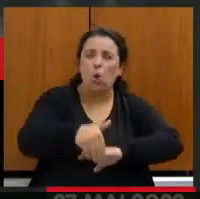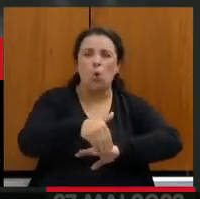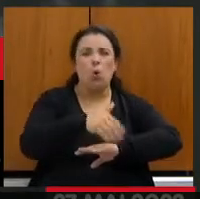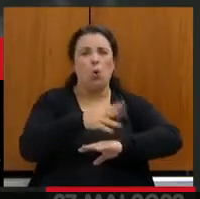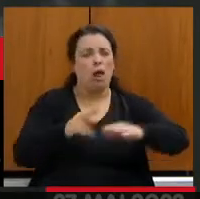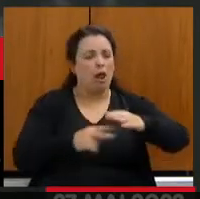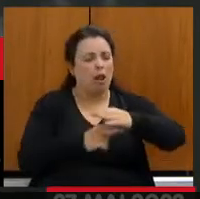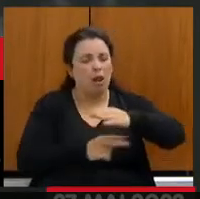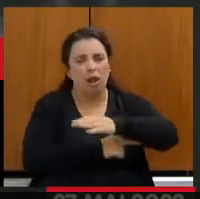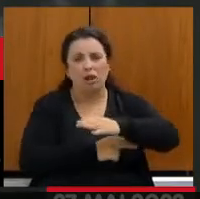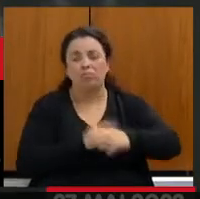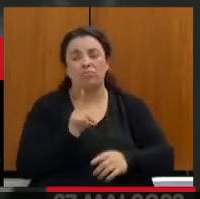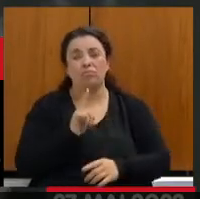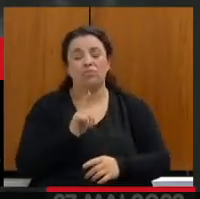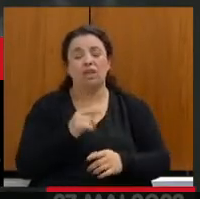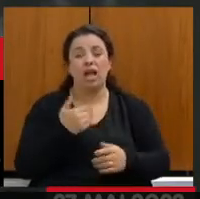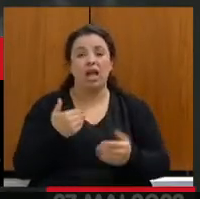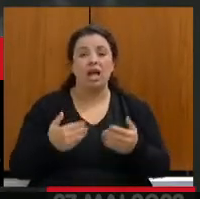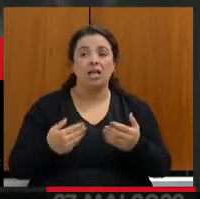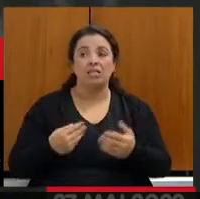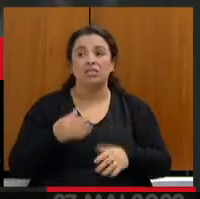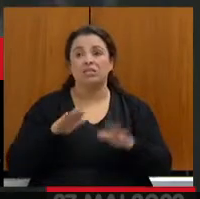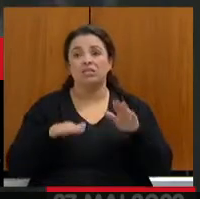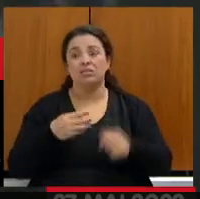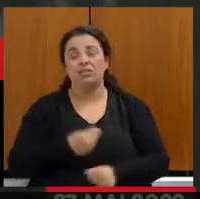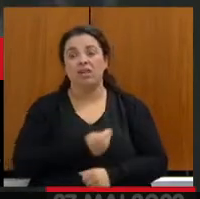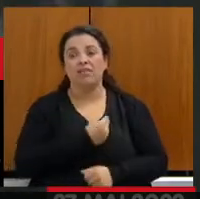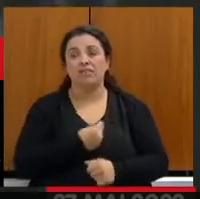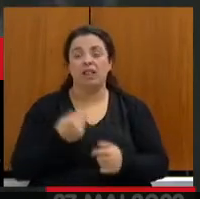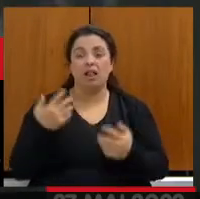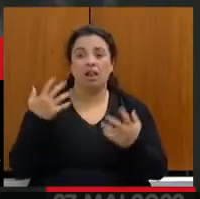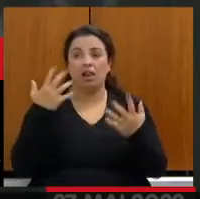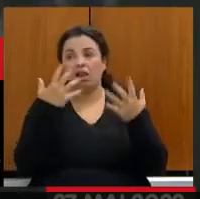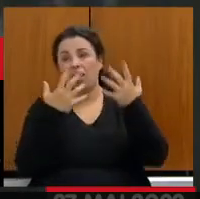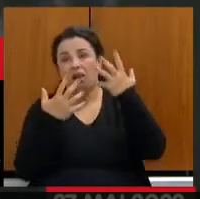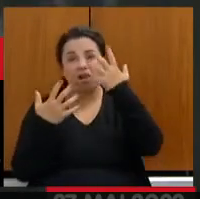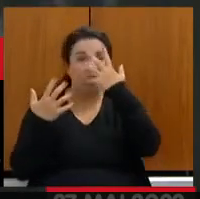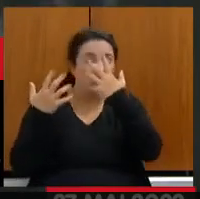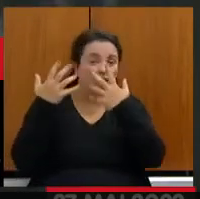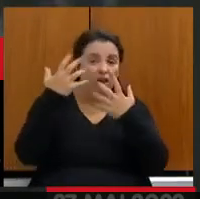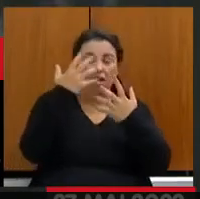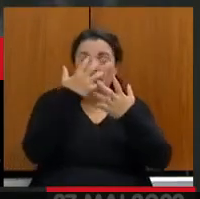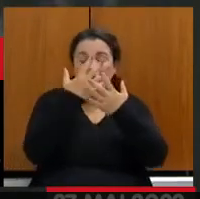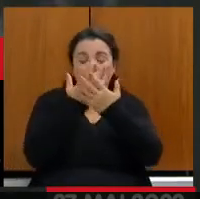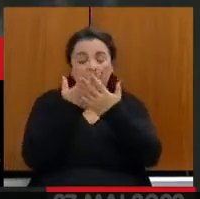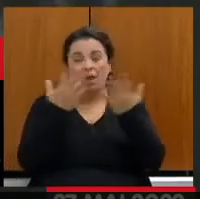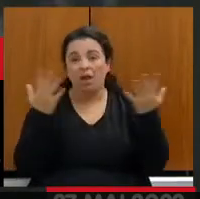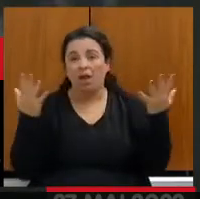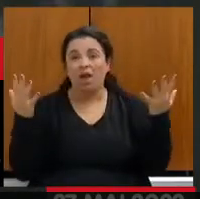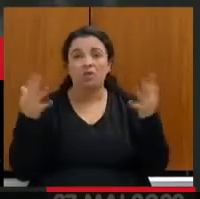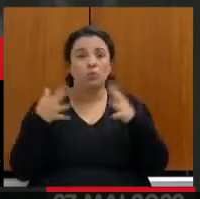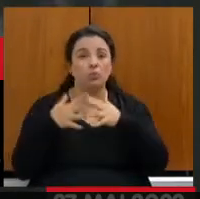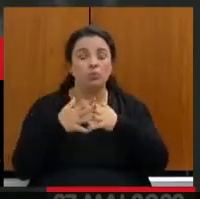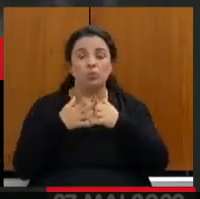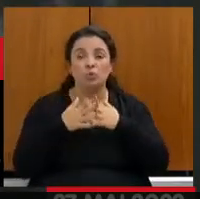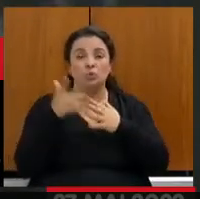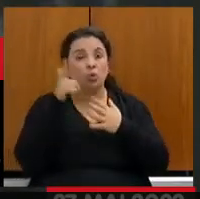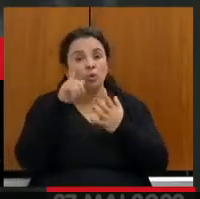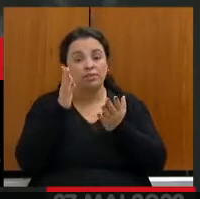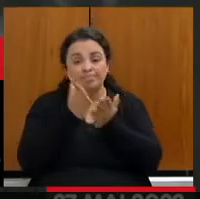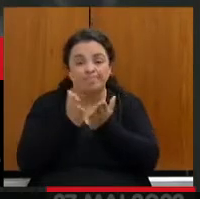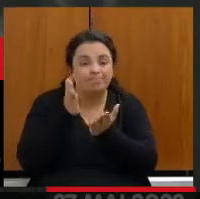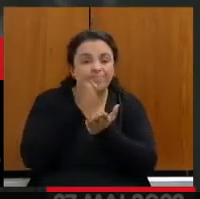perde o caminho que a vida mostra né Muito não consegue encontrar o caminho de volta